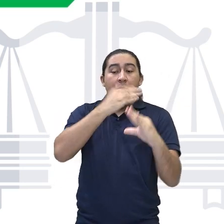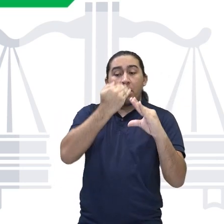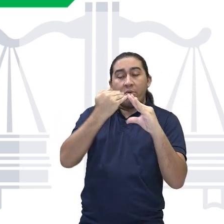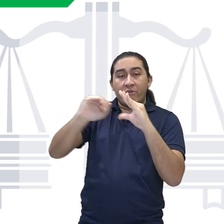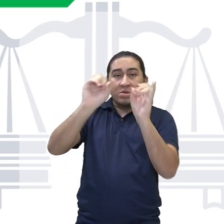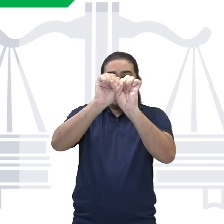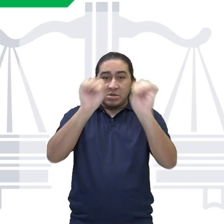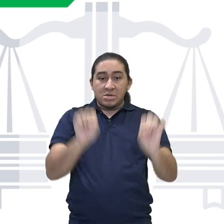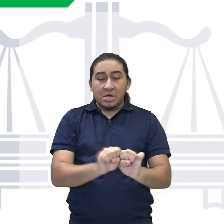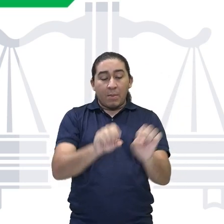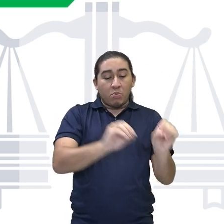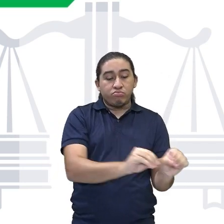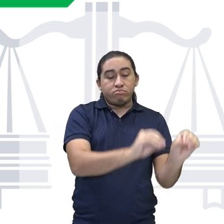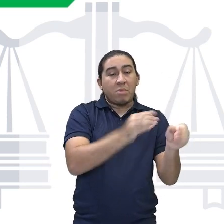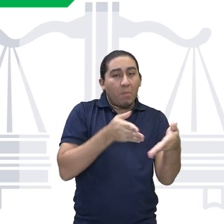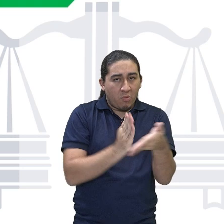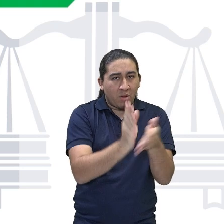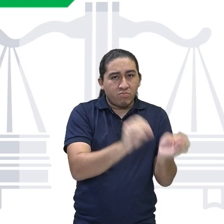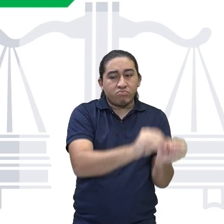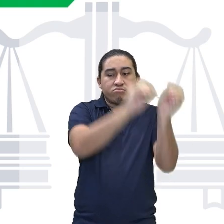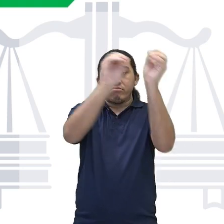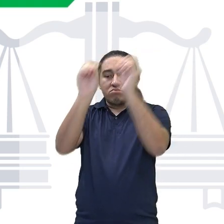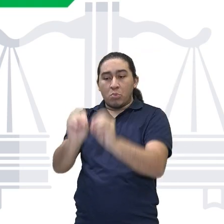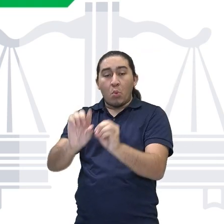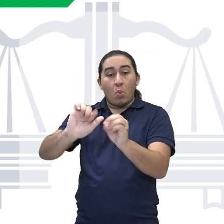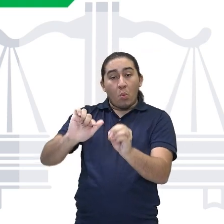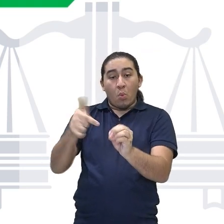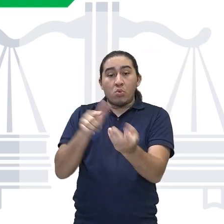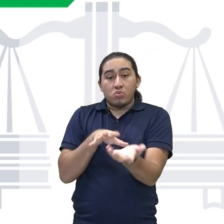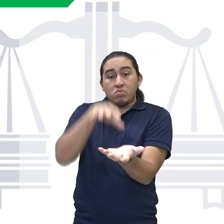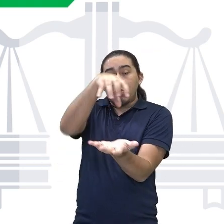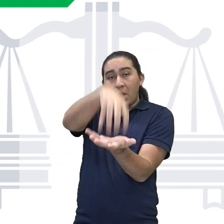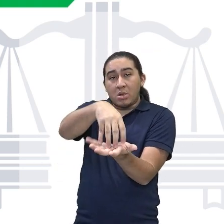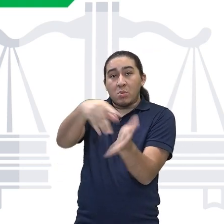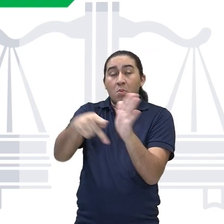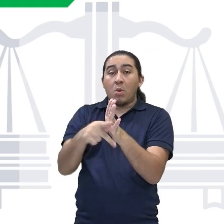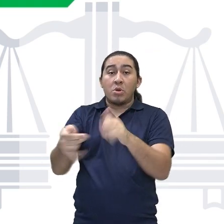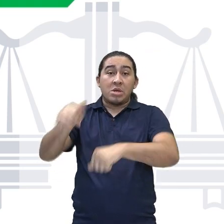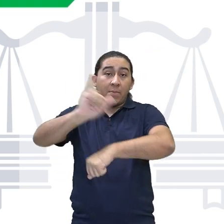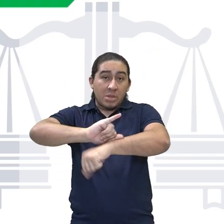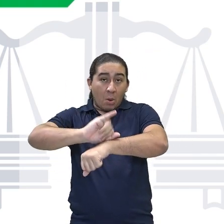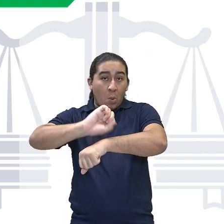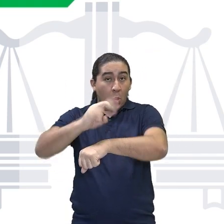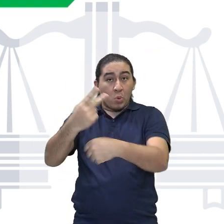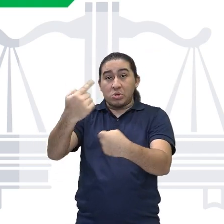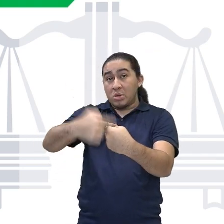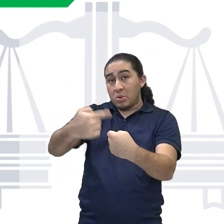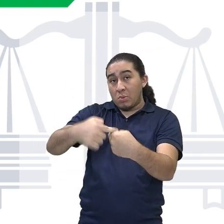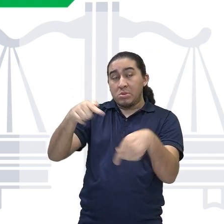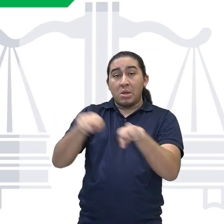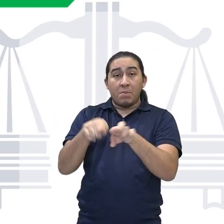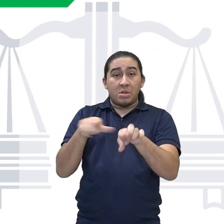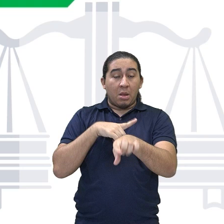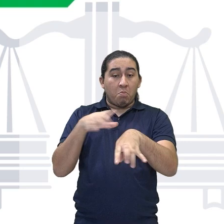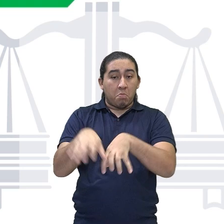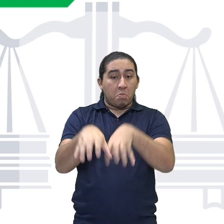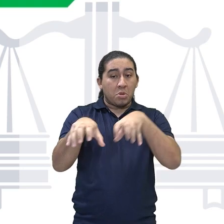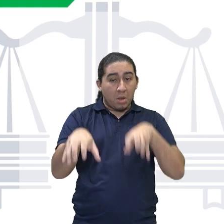Para onde? Para o Gabinete do Interior ou da capital, né? Que a gente tem turmas aqui de imediato na capital.